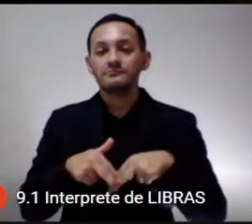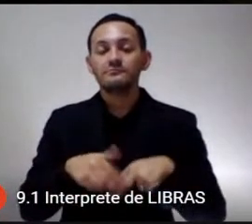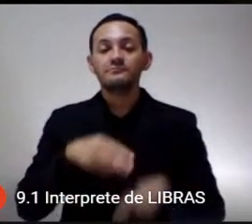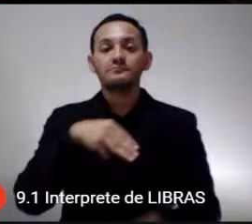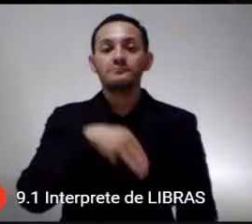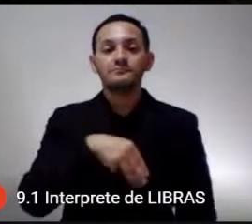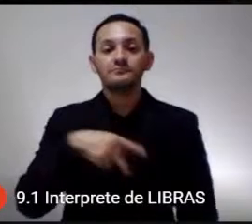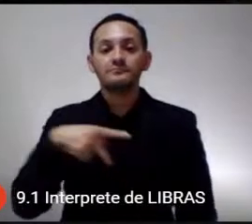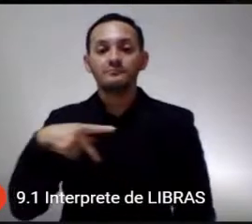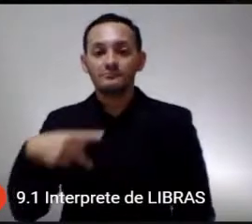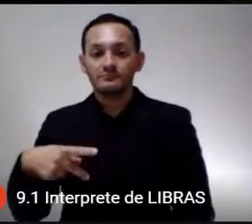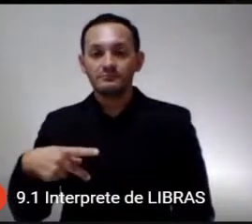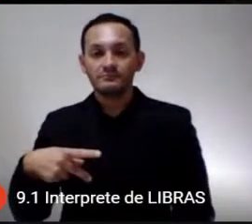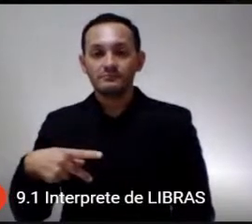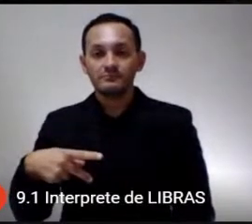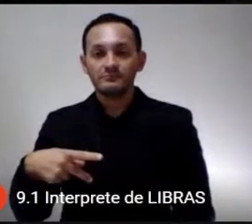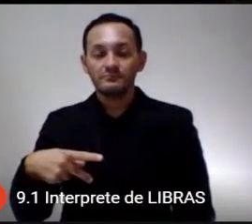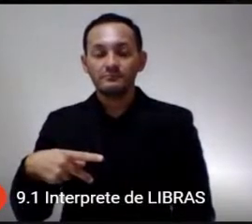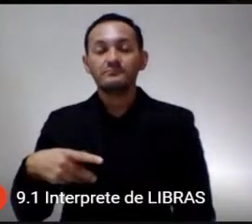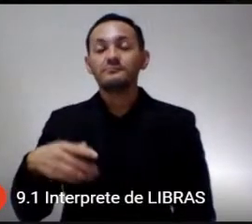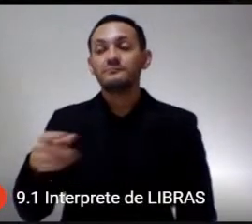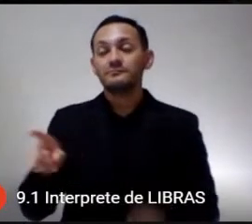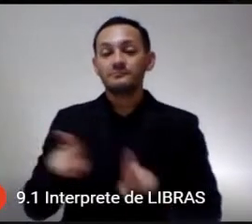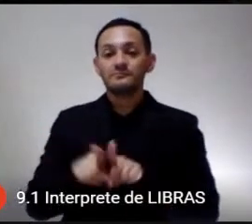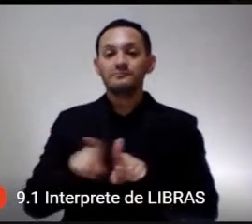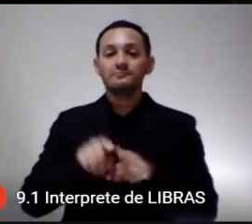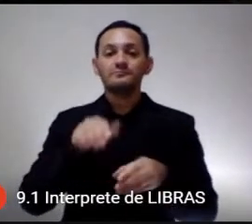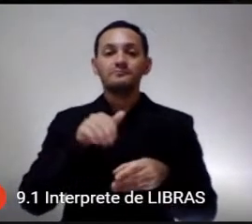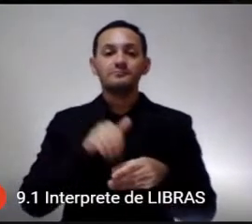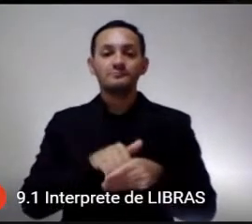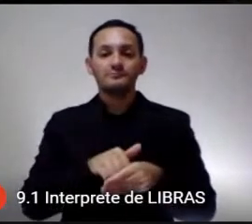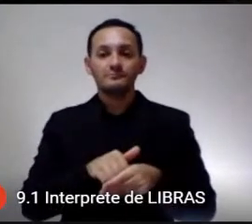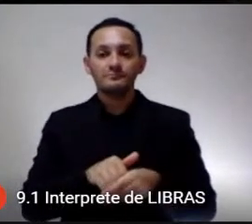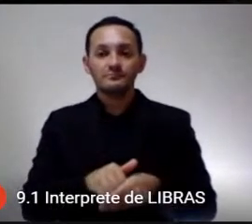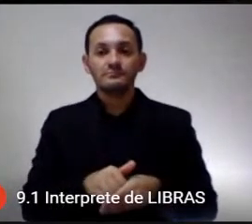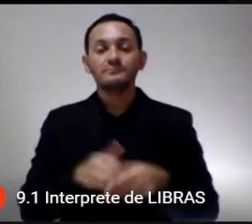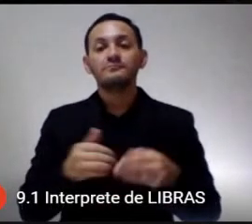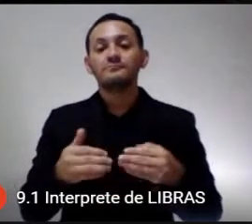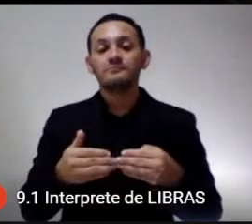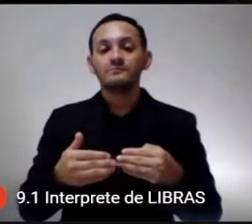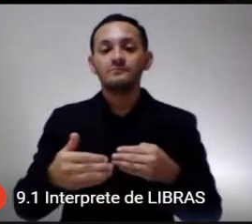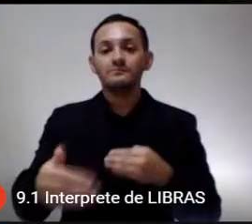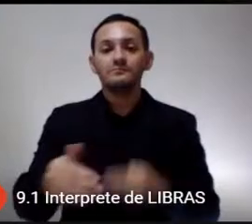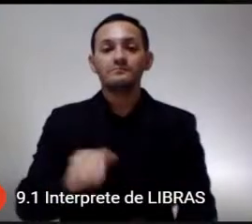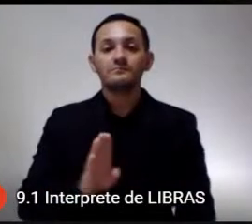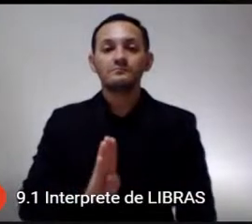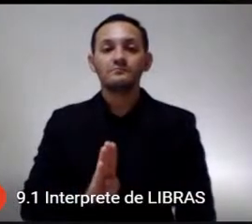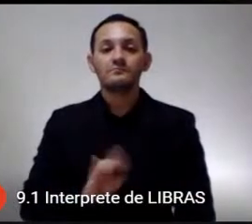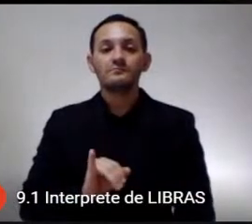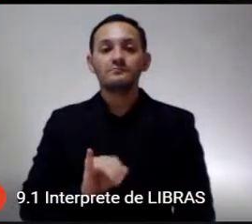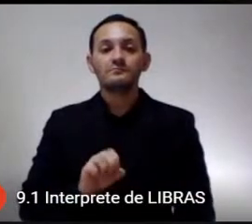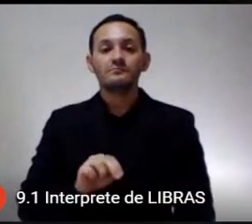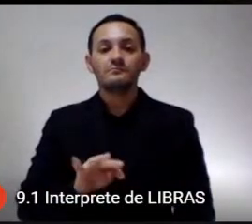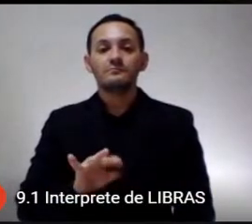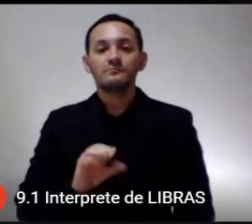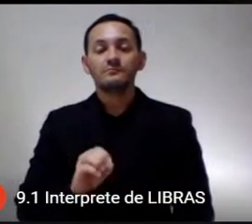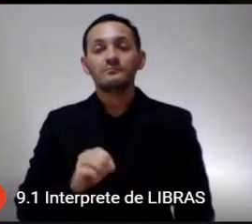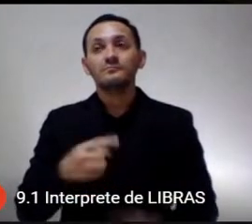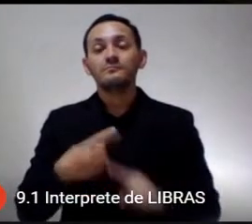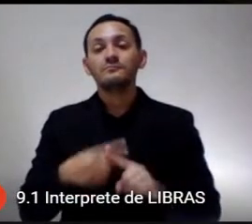Público Eleitoral quanto no meu voto, não está prorrogando o biênio dele, por não ter uma